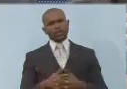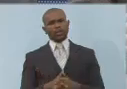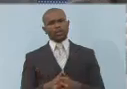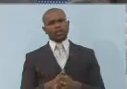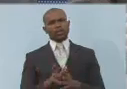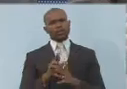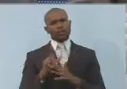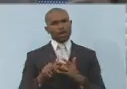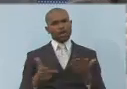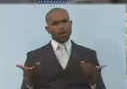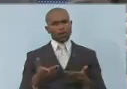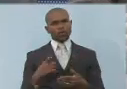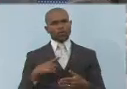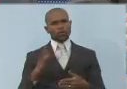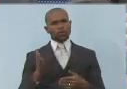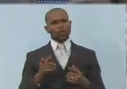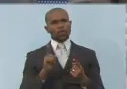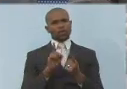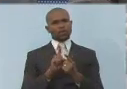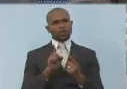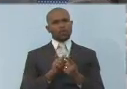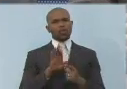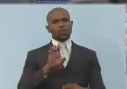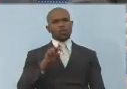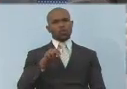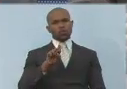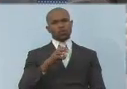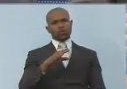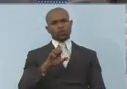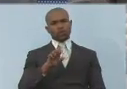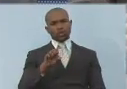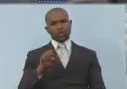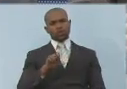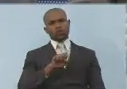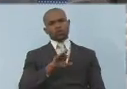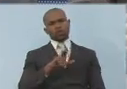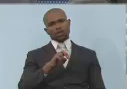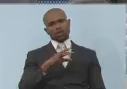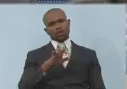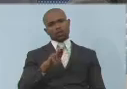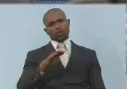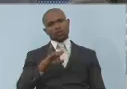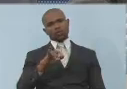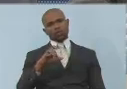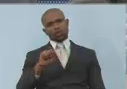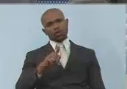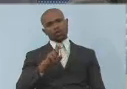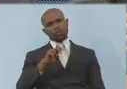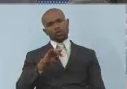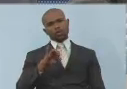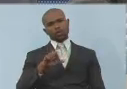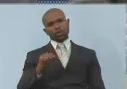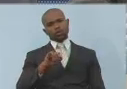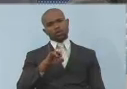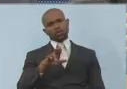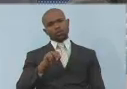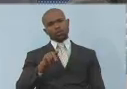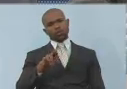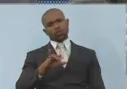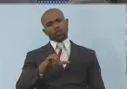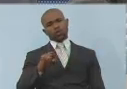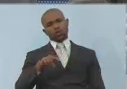hoje nós já atendemos, Bom Sucesso, Cidade Soberana, Jardim Cumbica, Ponte Alta, Uirapuru,